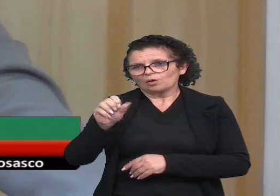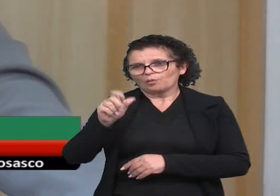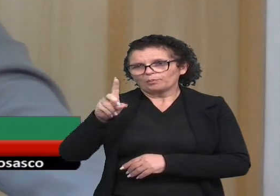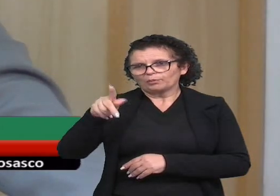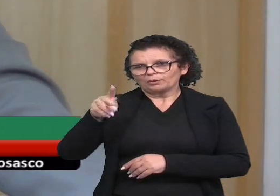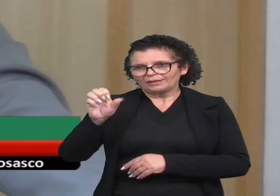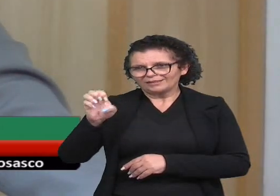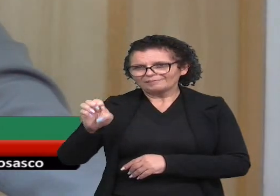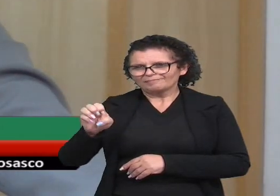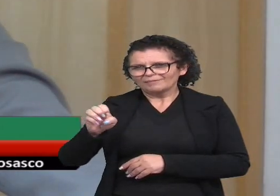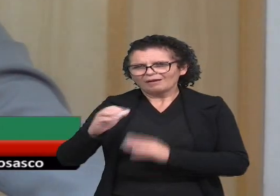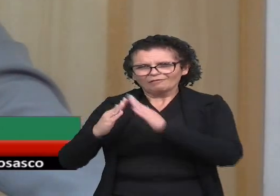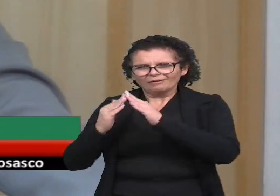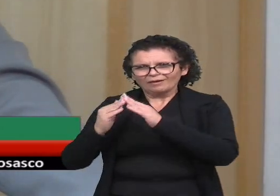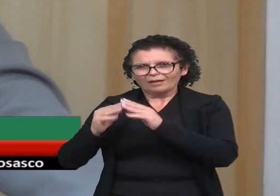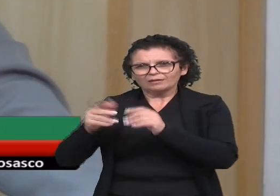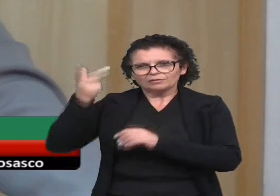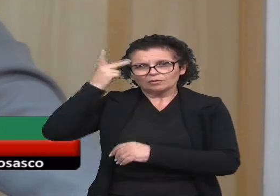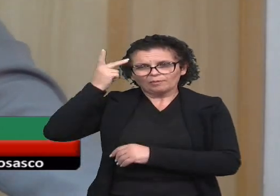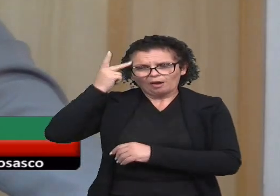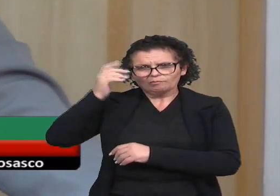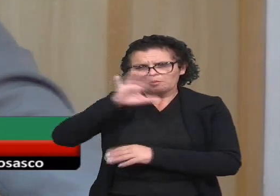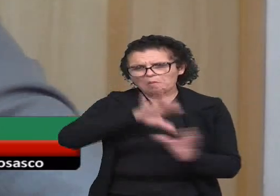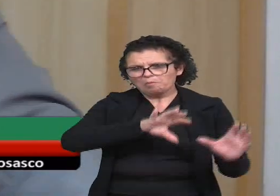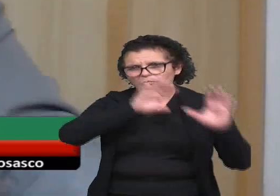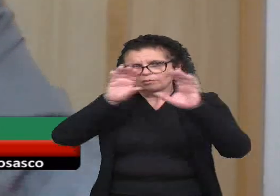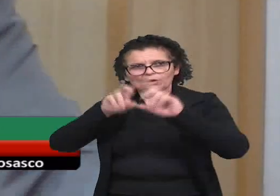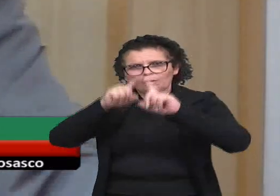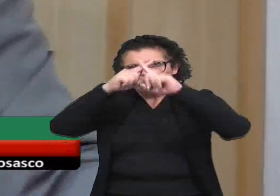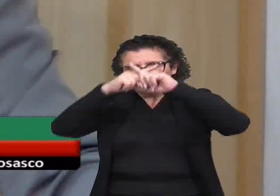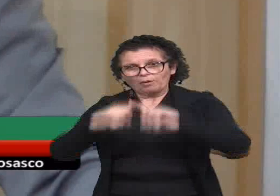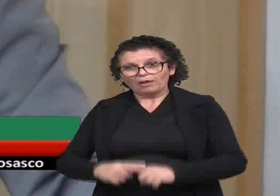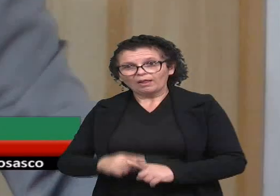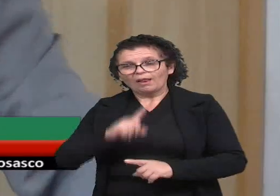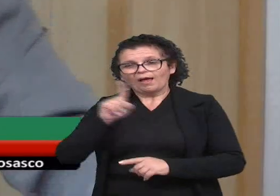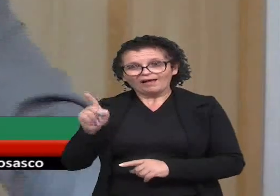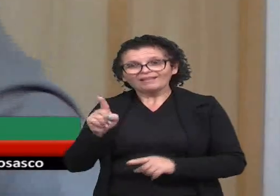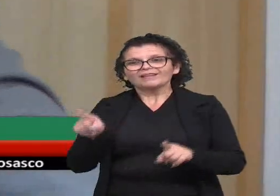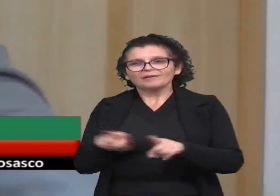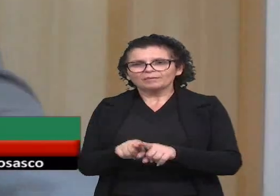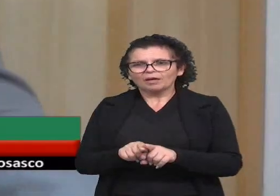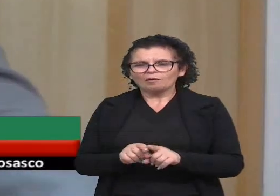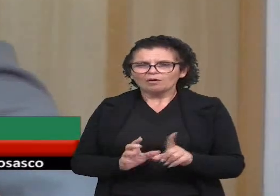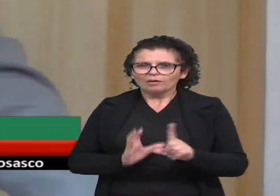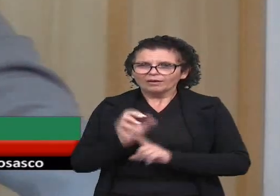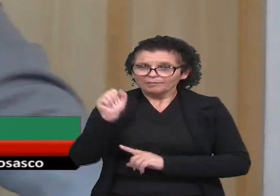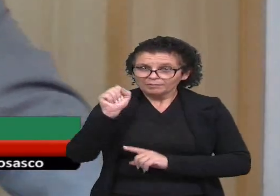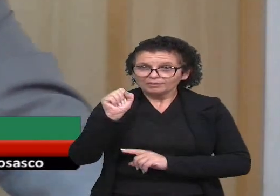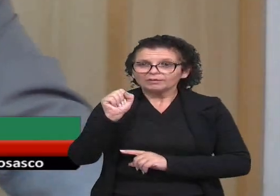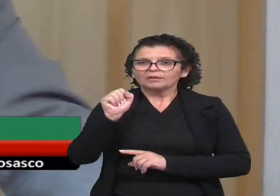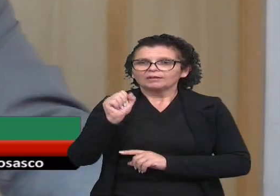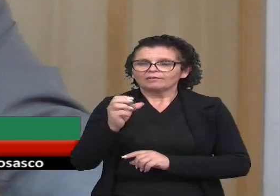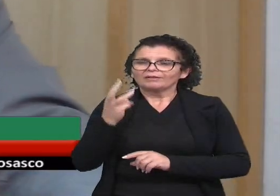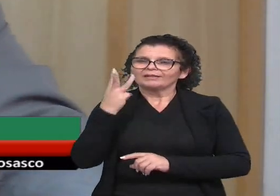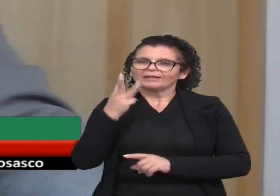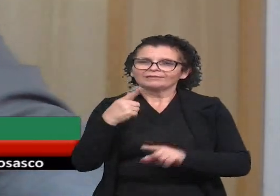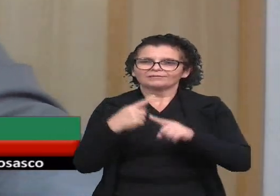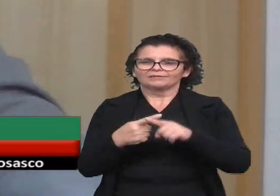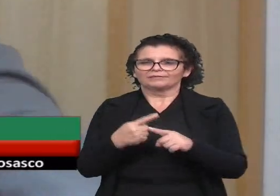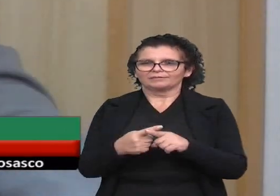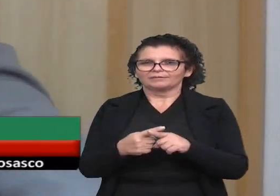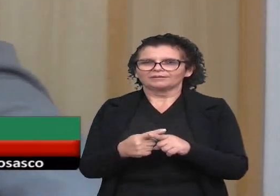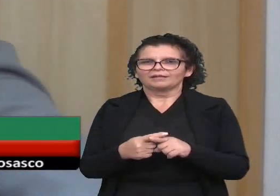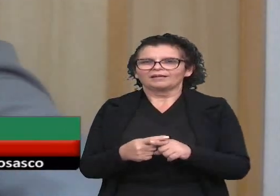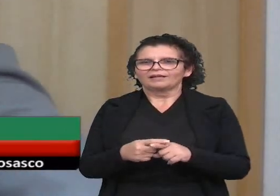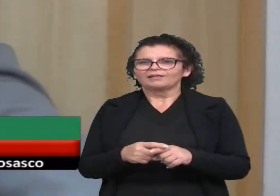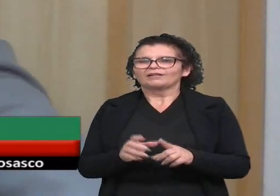copas do estado. E, mais ainda, além de ser campeão, foi tricampeão e tem